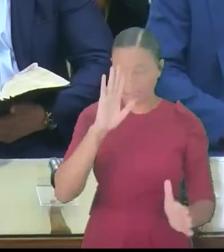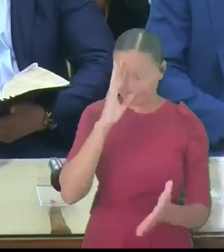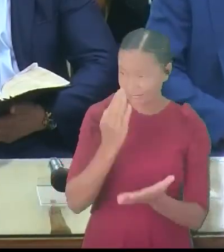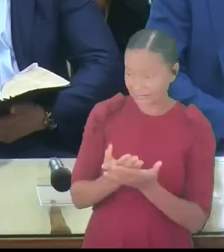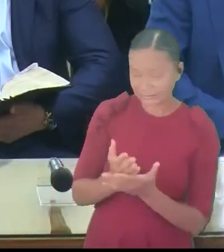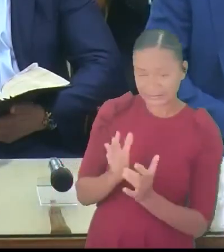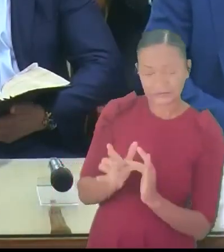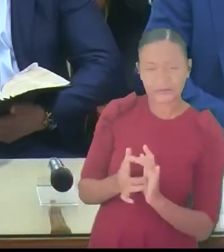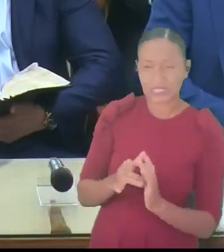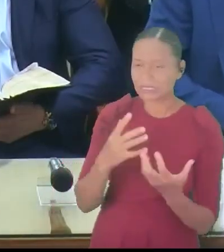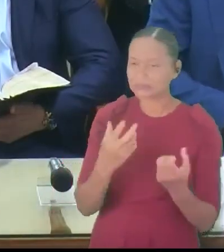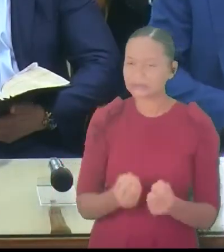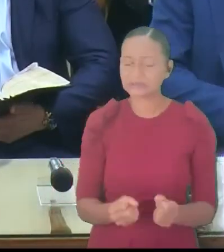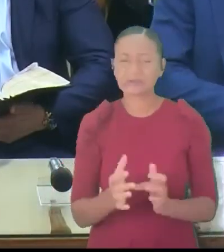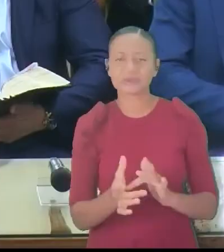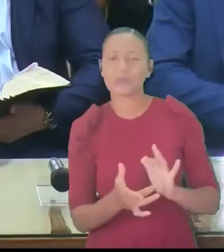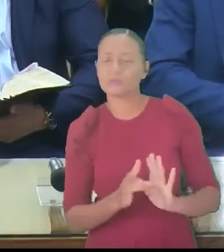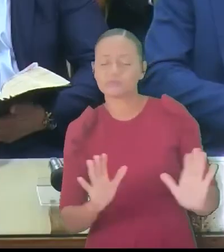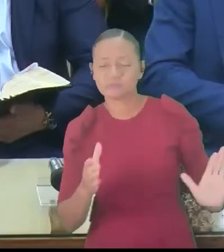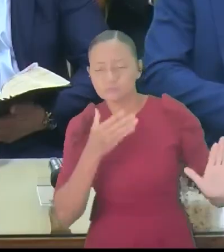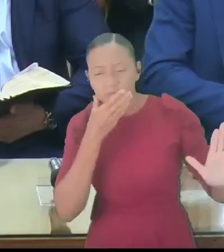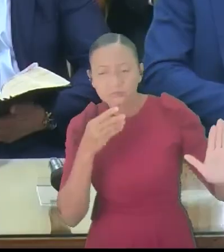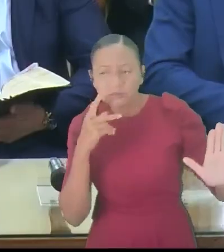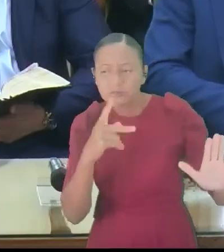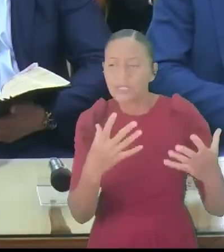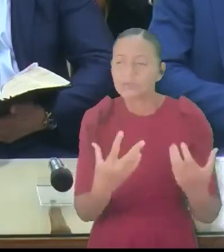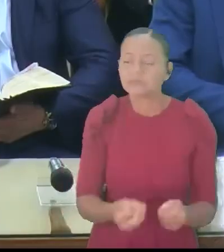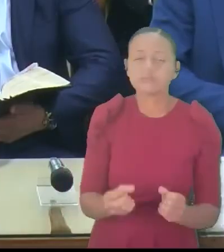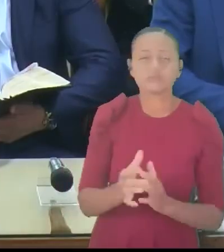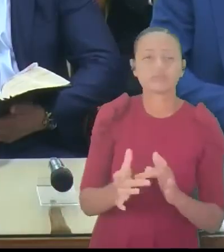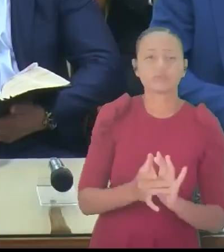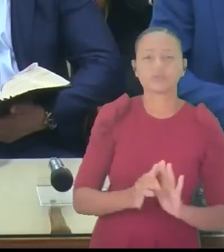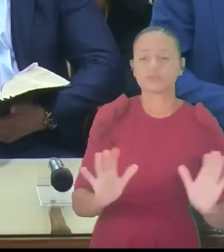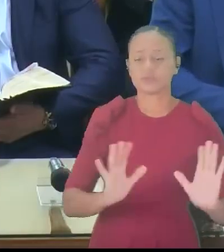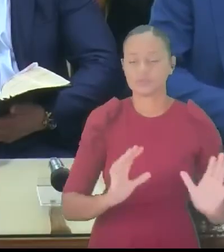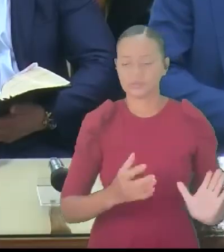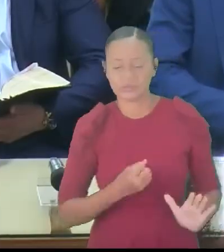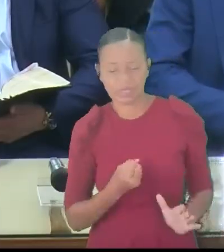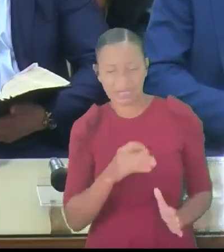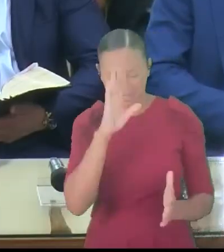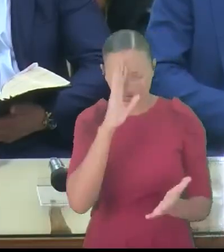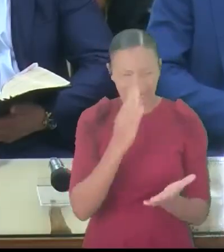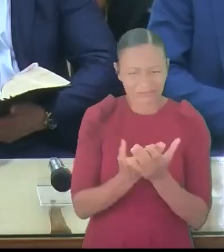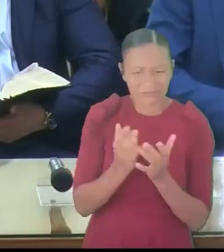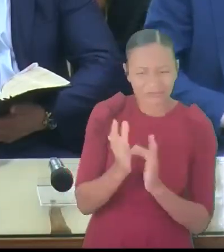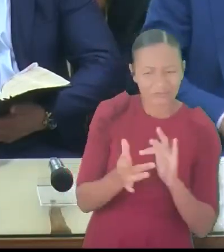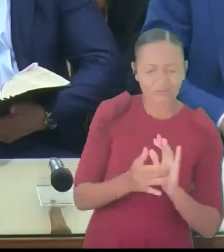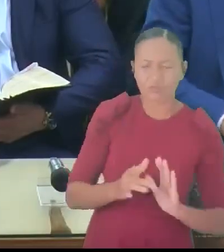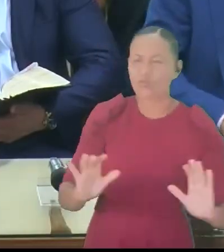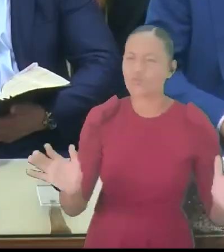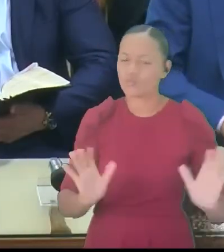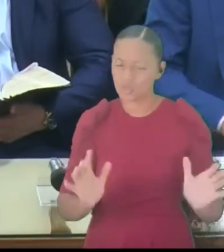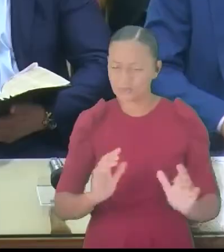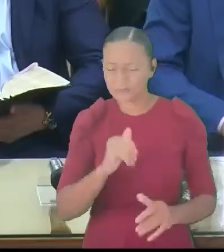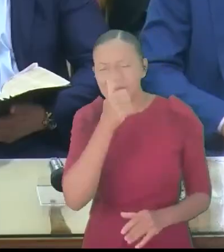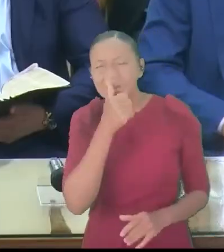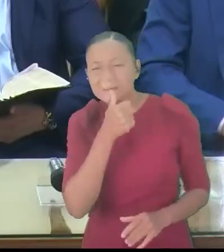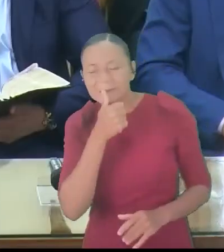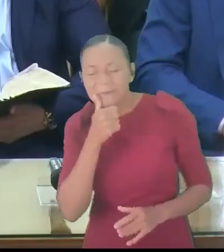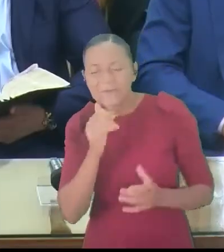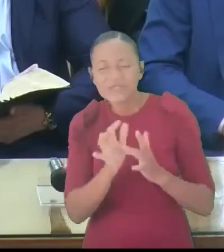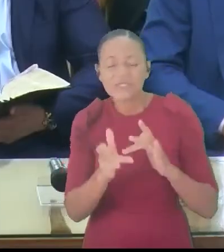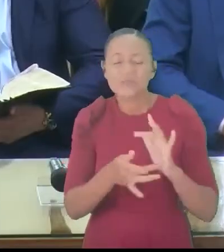não aceitou Jesus como profeta, não aceitou Jesus como Salvador, não creu em Cristo, não creu no sacrifício de